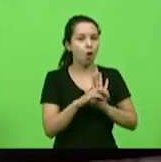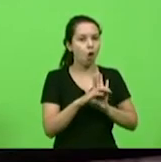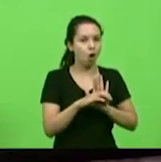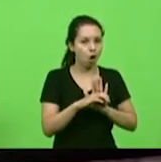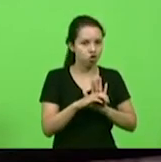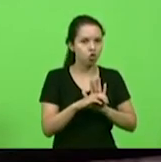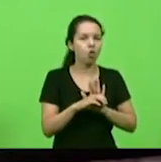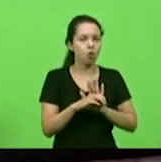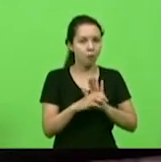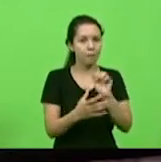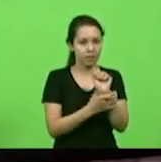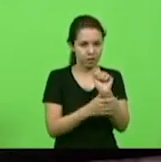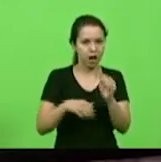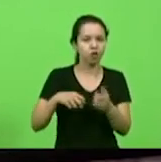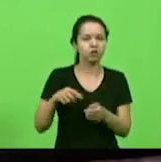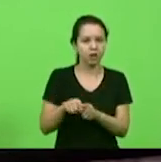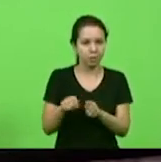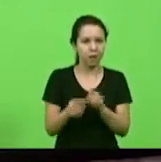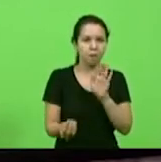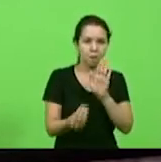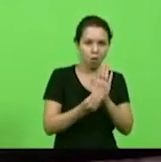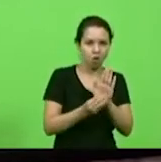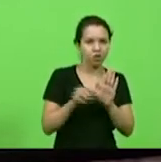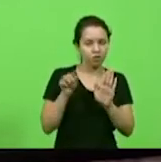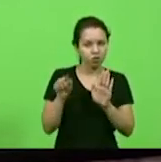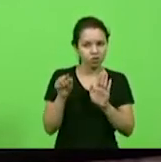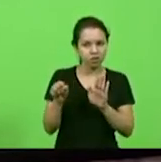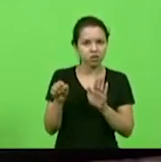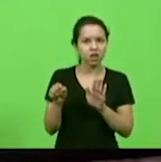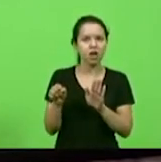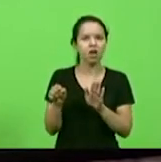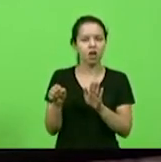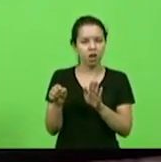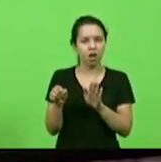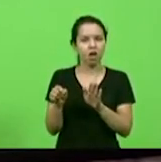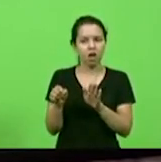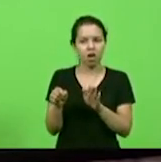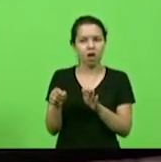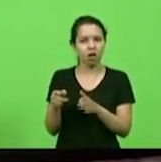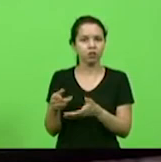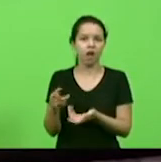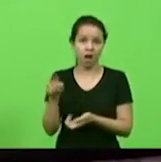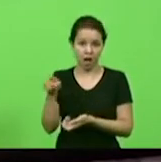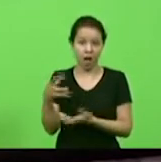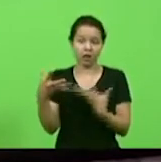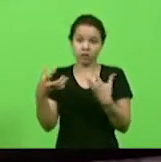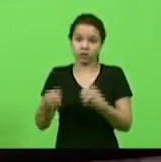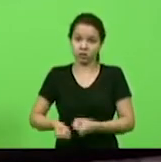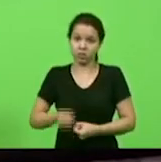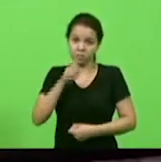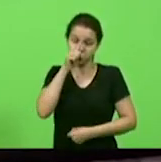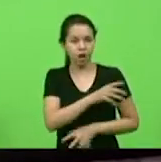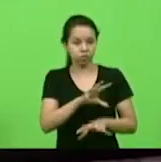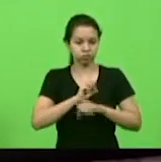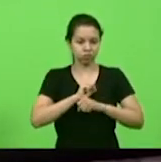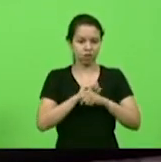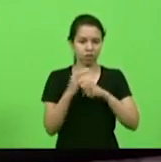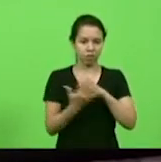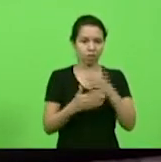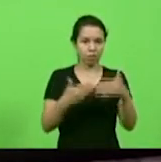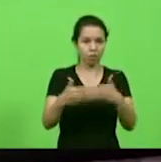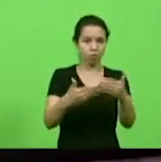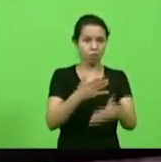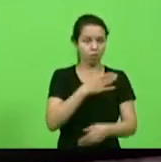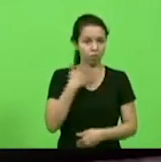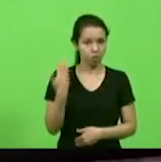você expor uma pessoa a uma moléstia mortal, né? Ali ela está assumindo o risco de produzir o resultado da morte de uma pessoa. Para mim, isso